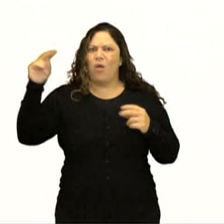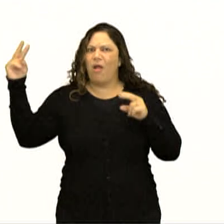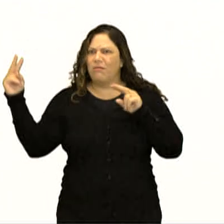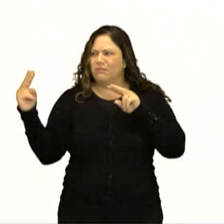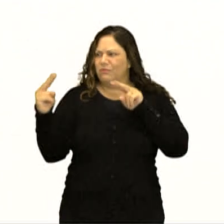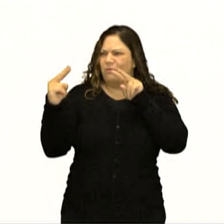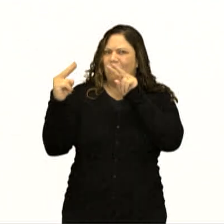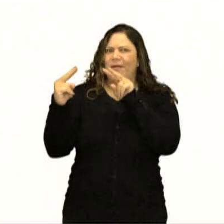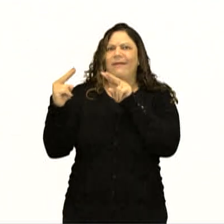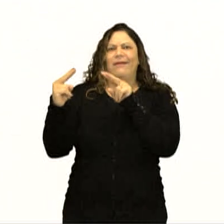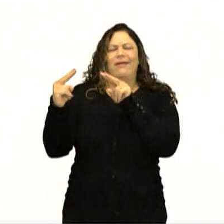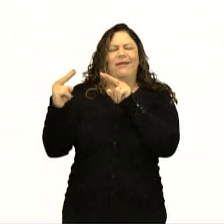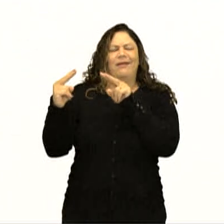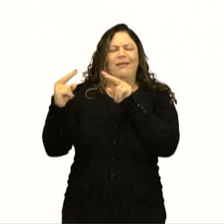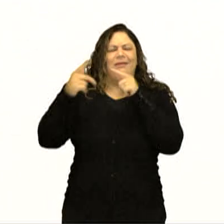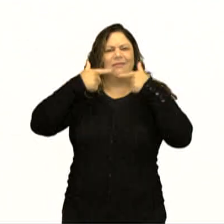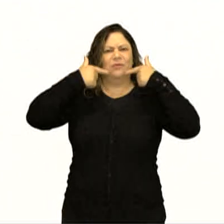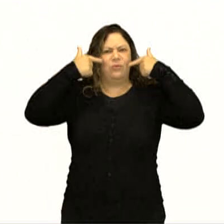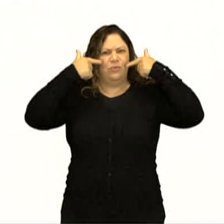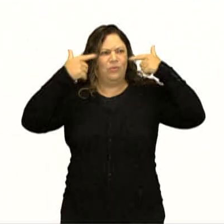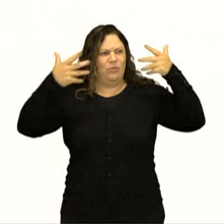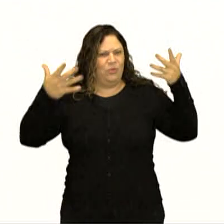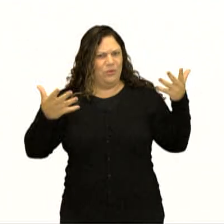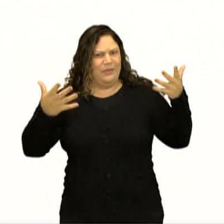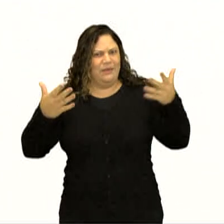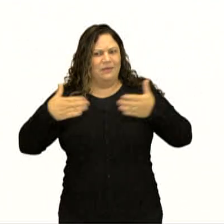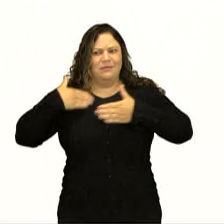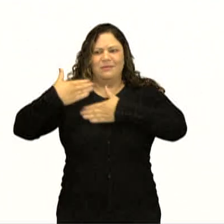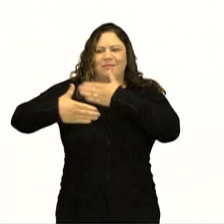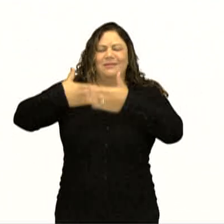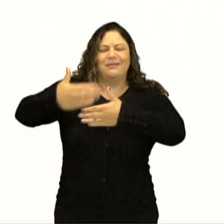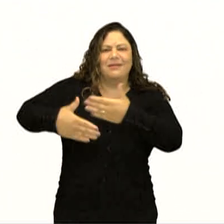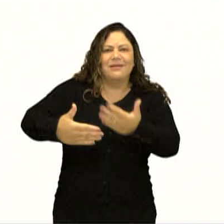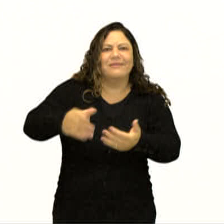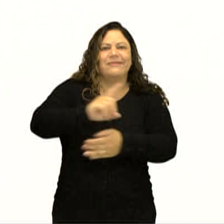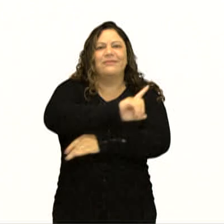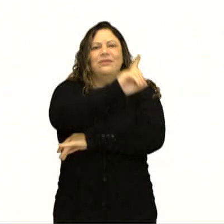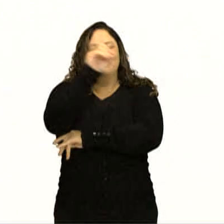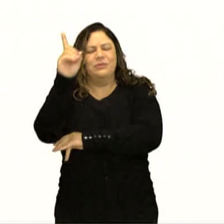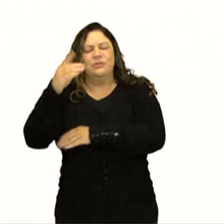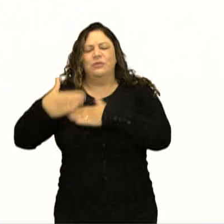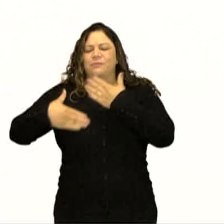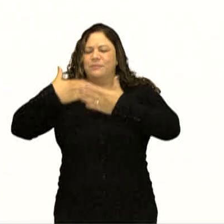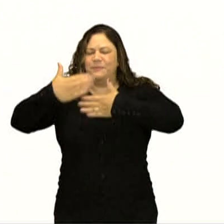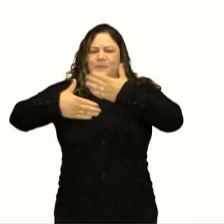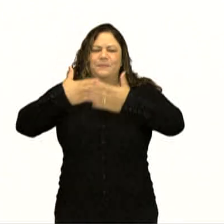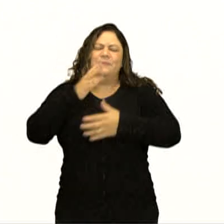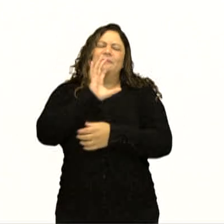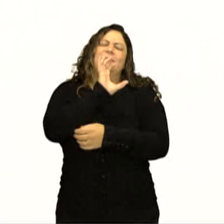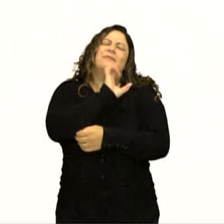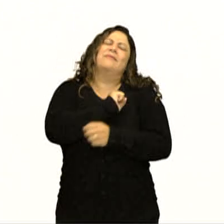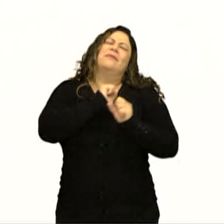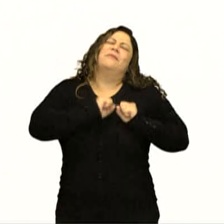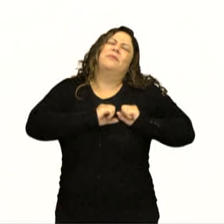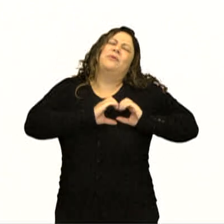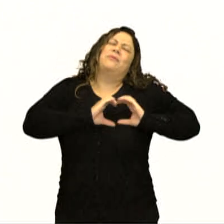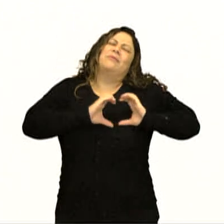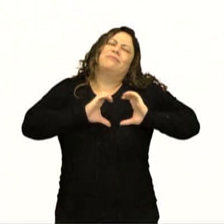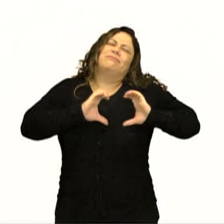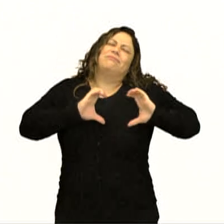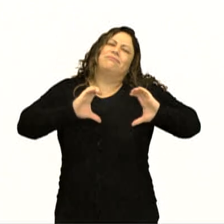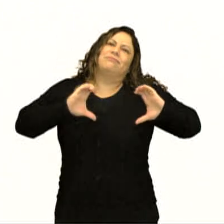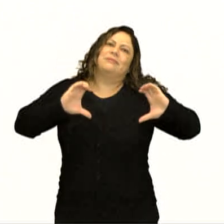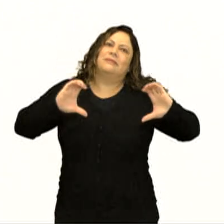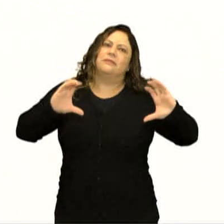simples sorriso. Passaram-se alguns dias e cada vez mais crescia aquele amor singular. Quando